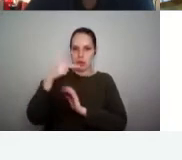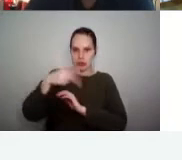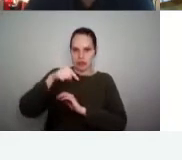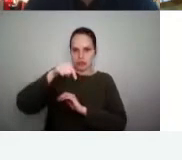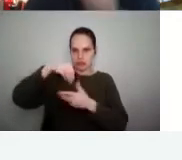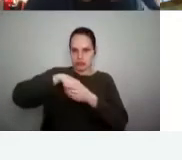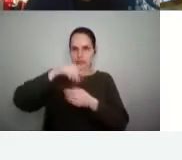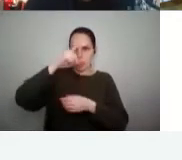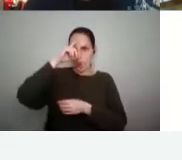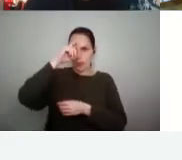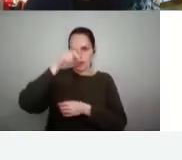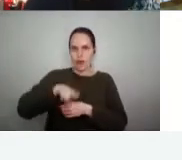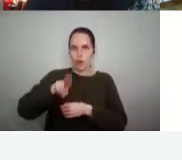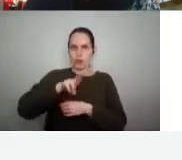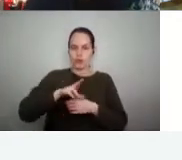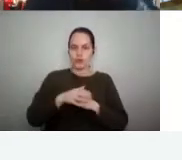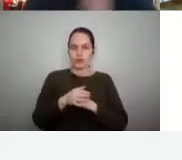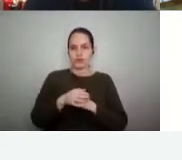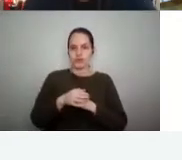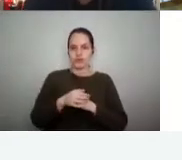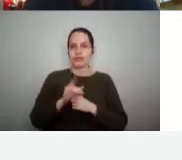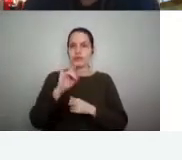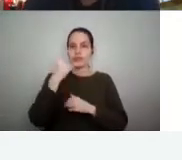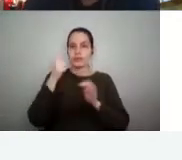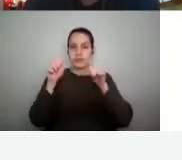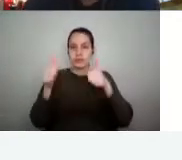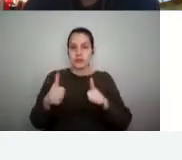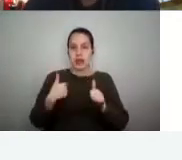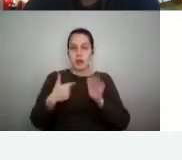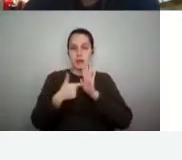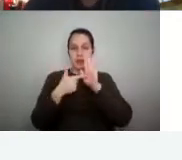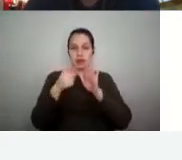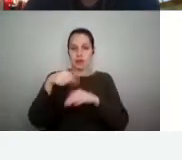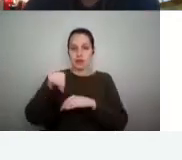Bom, essas são as duas últimas imagens que eu vou apresentar para vocês agora.